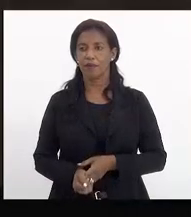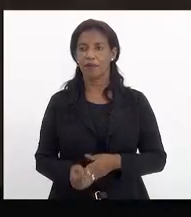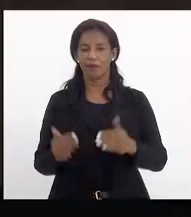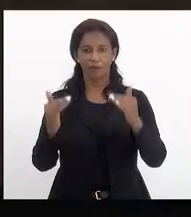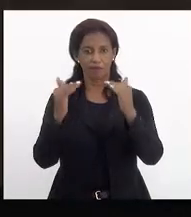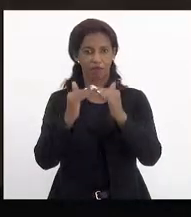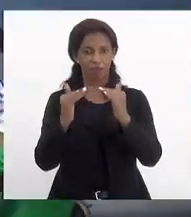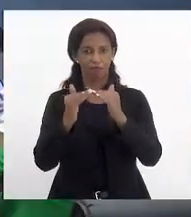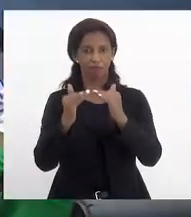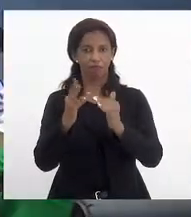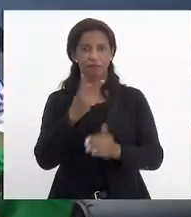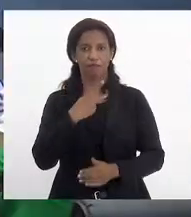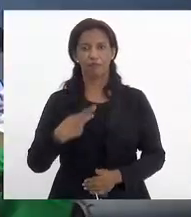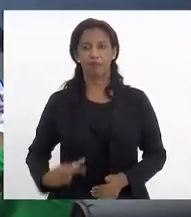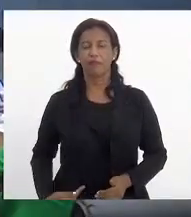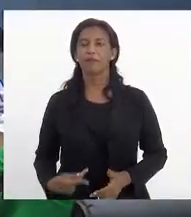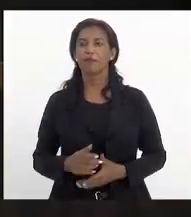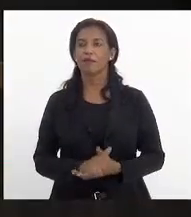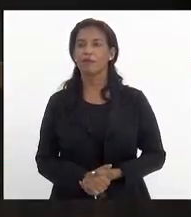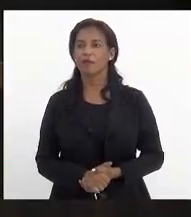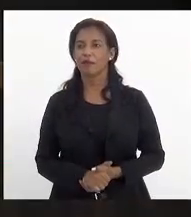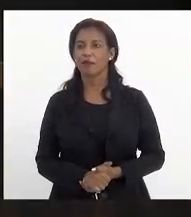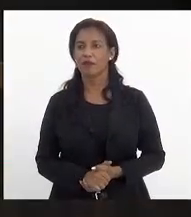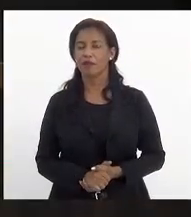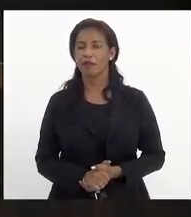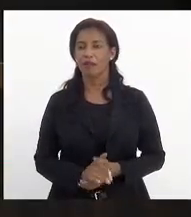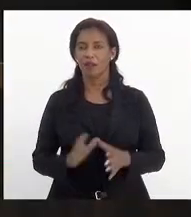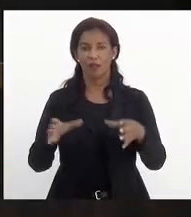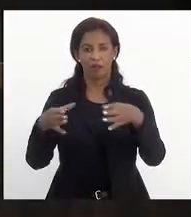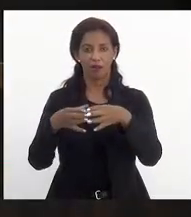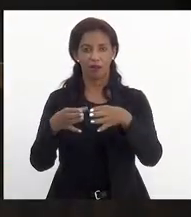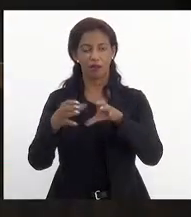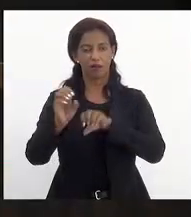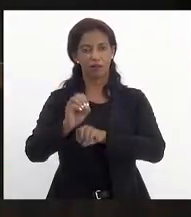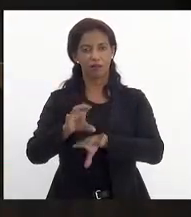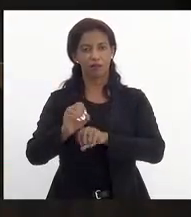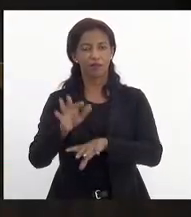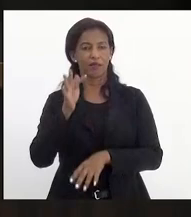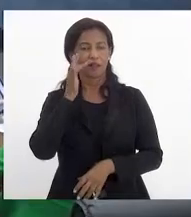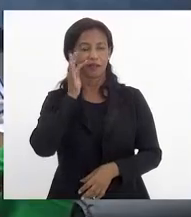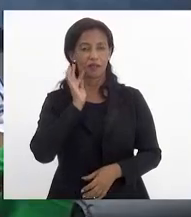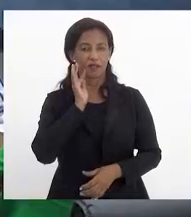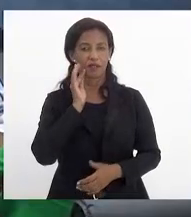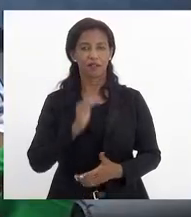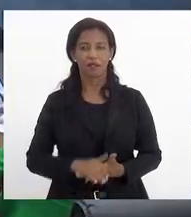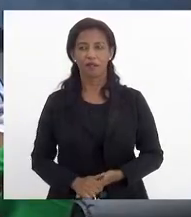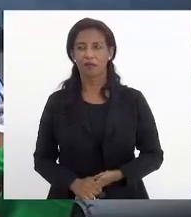Favorável, senhor presidente. Pela Comissão de Educação, deputado Flávio Serafini.